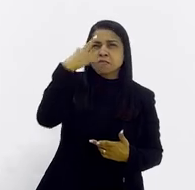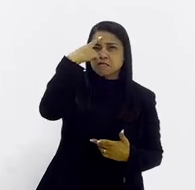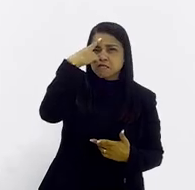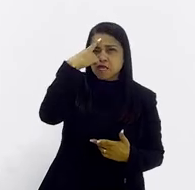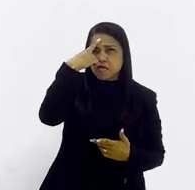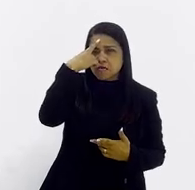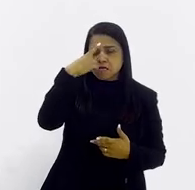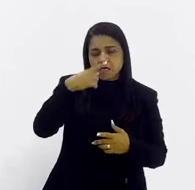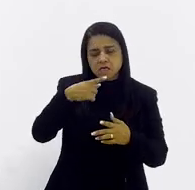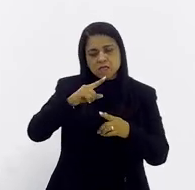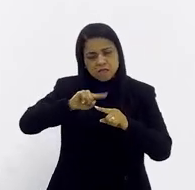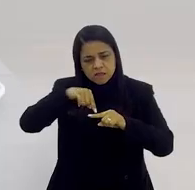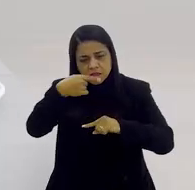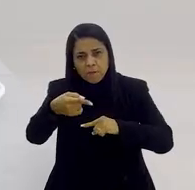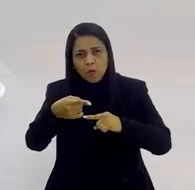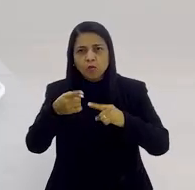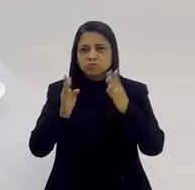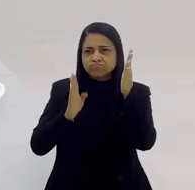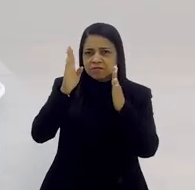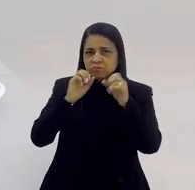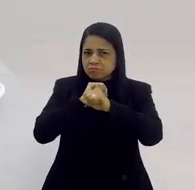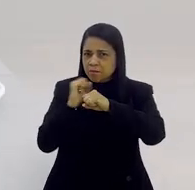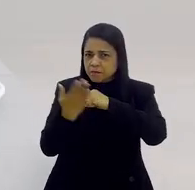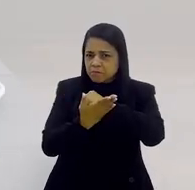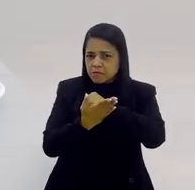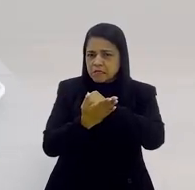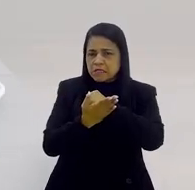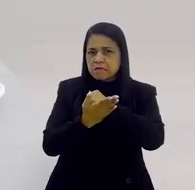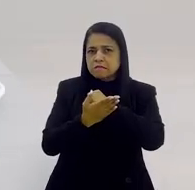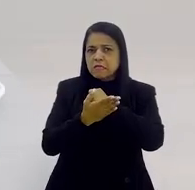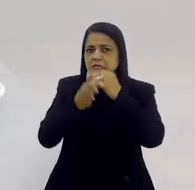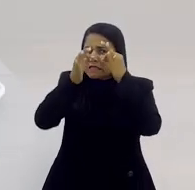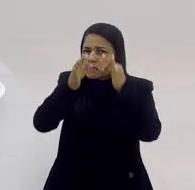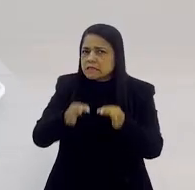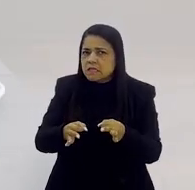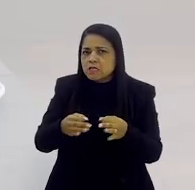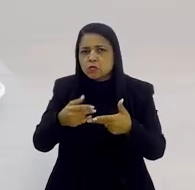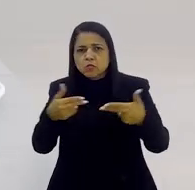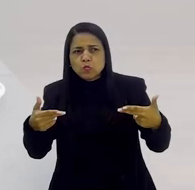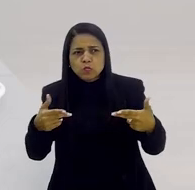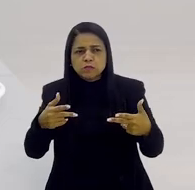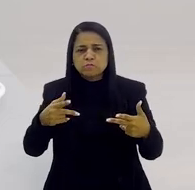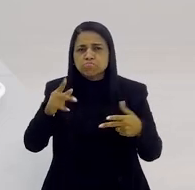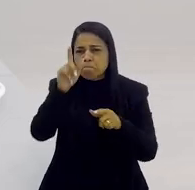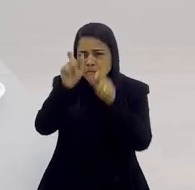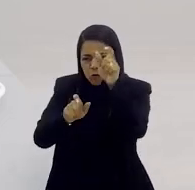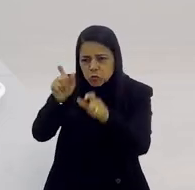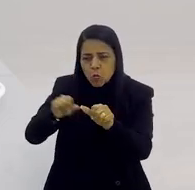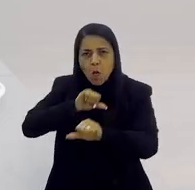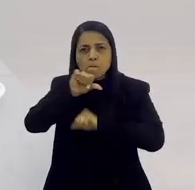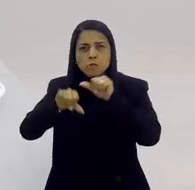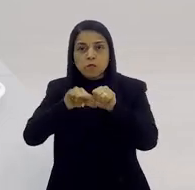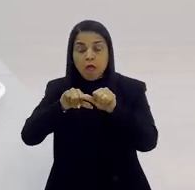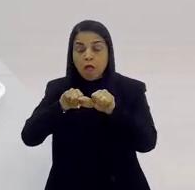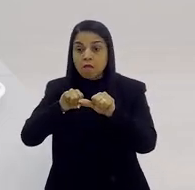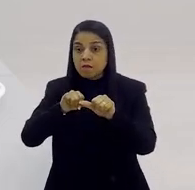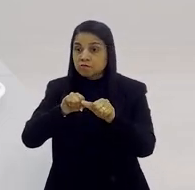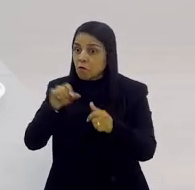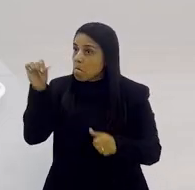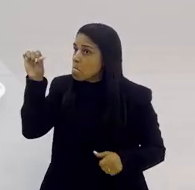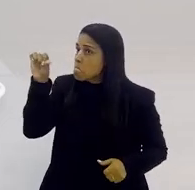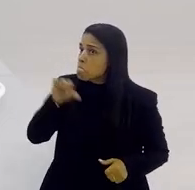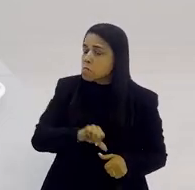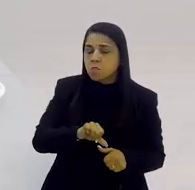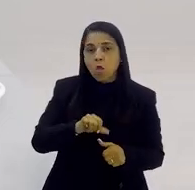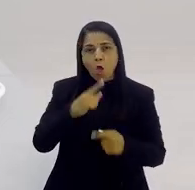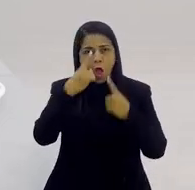da pandemia dá certo que as pessoas iam mudar e é uma coisa que eram mais agressivas do que antes